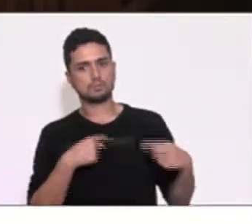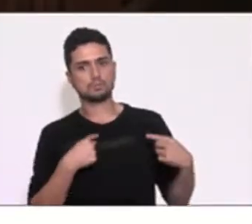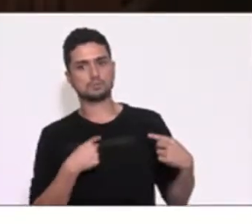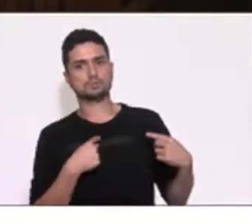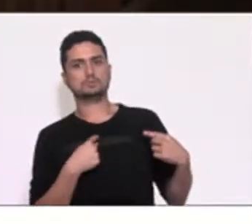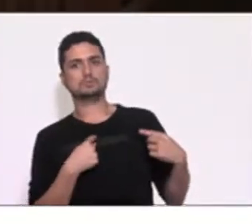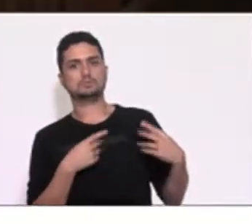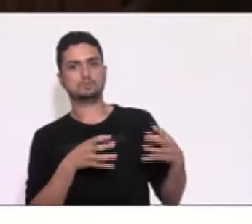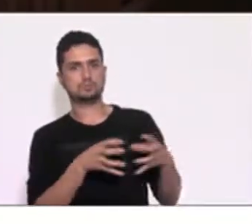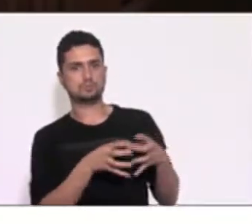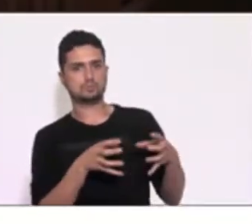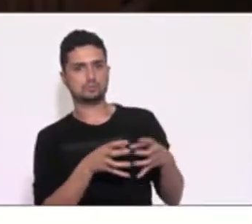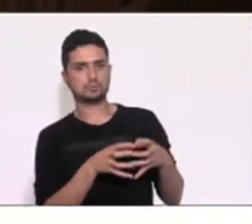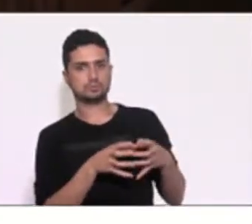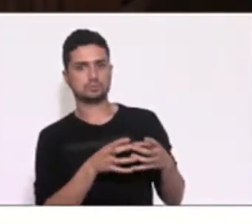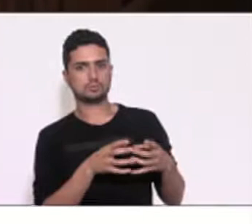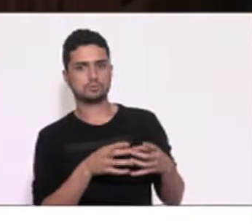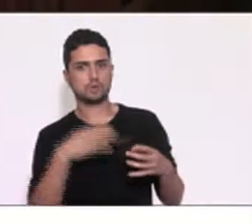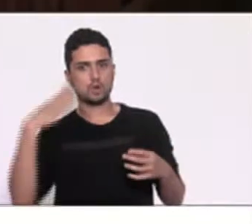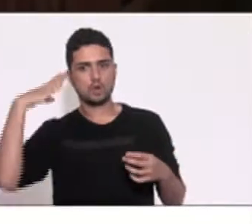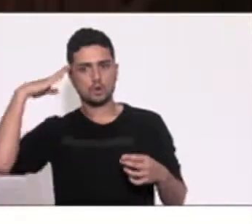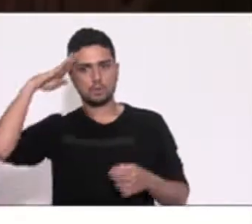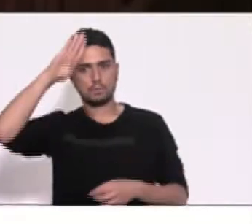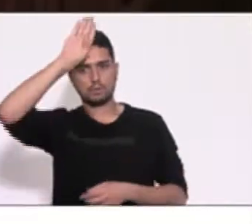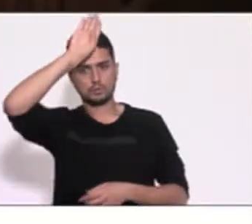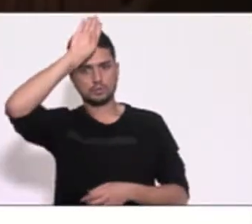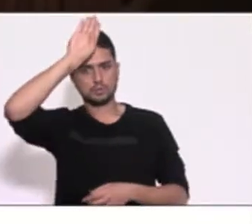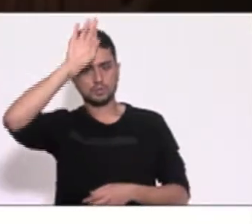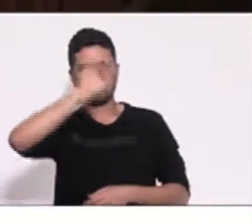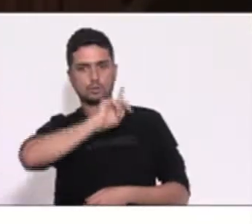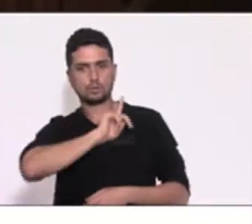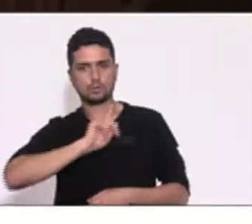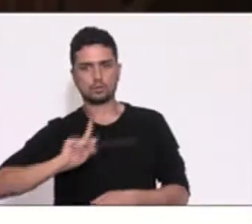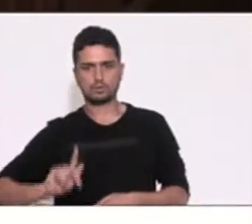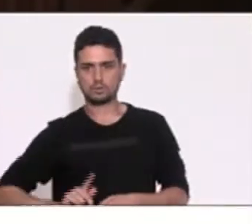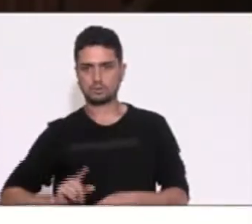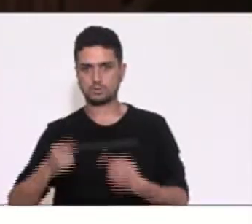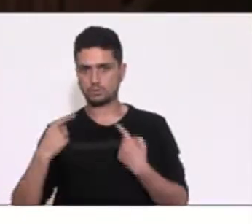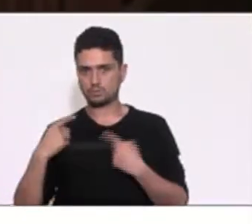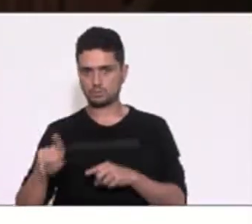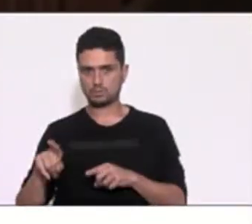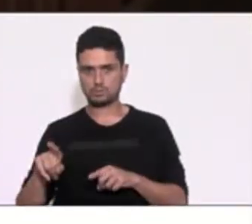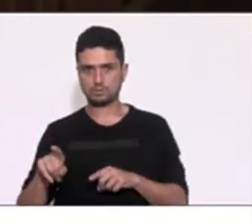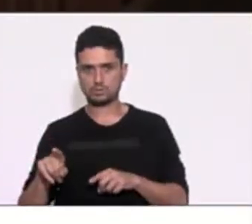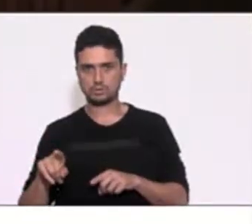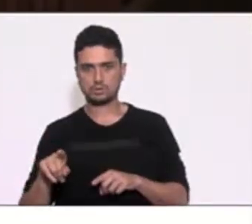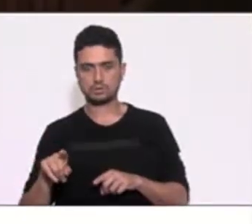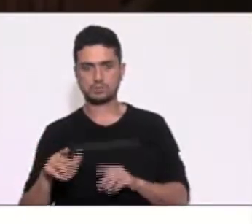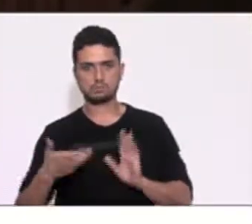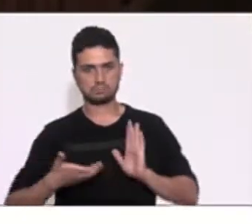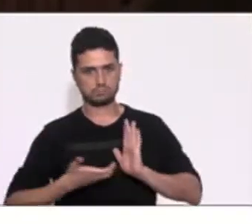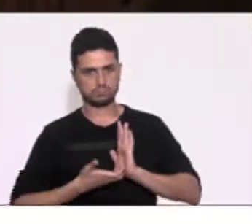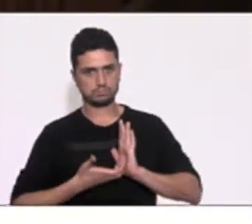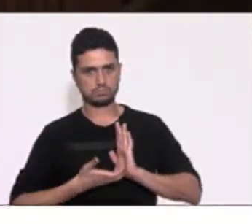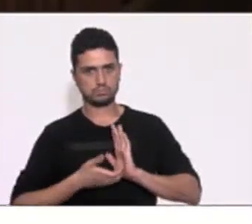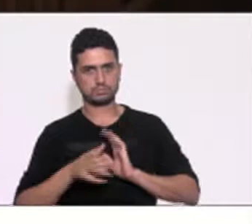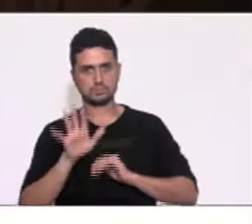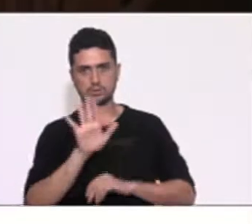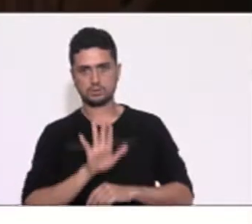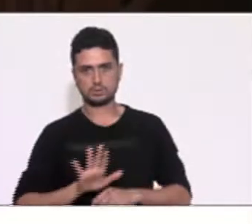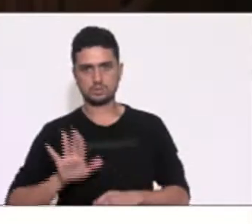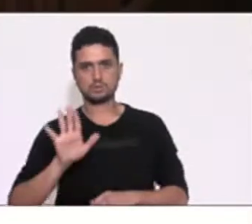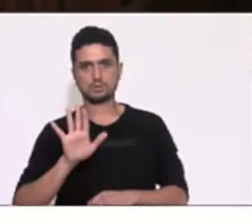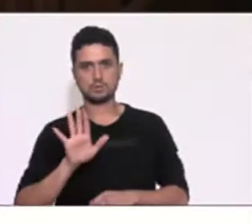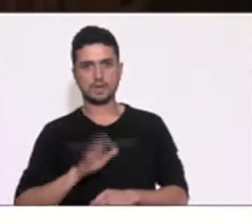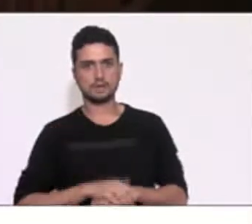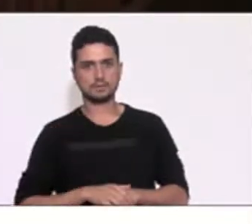que existe ao governo Bolsonaro no Congresso Nacional, está